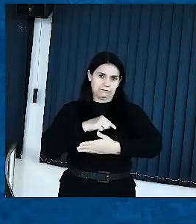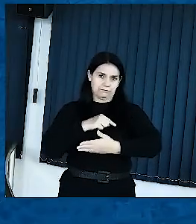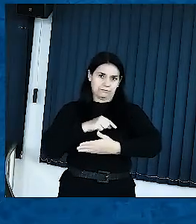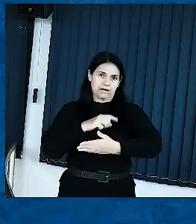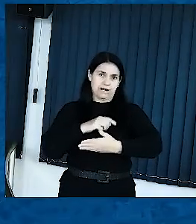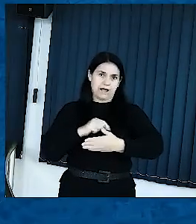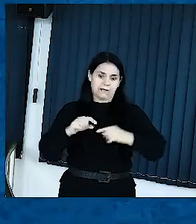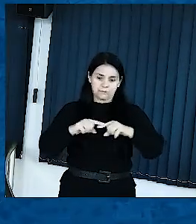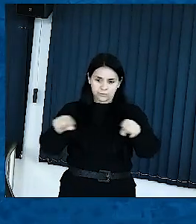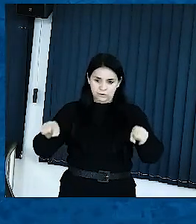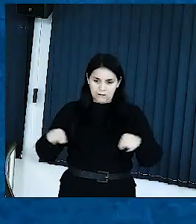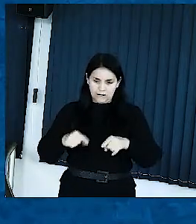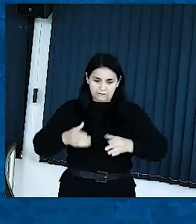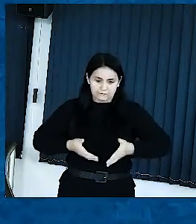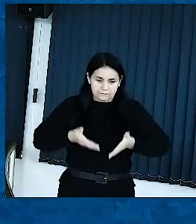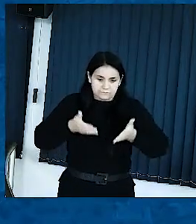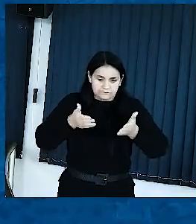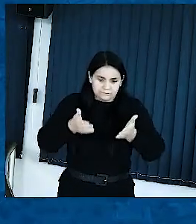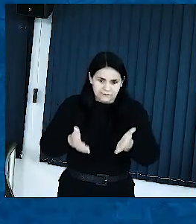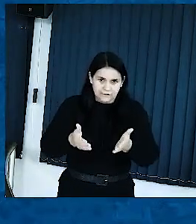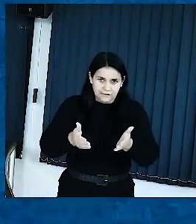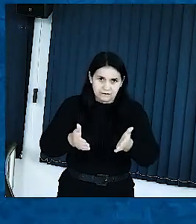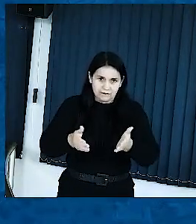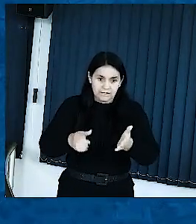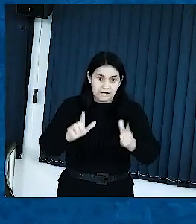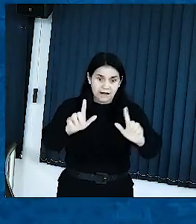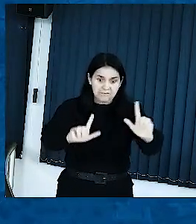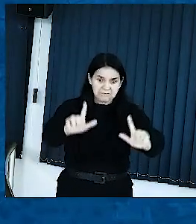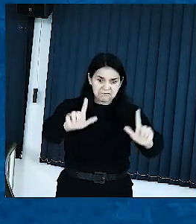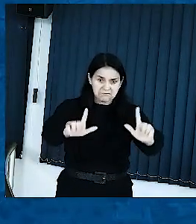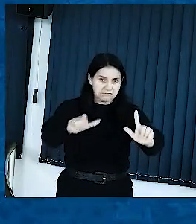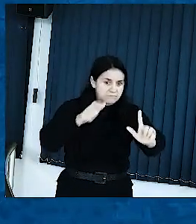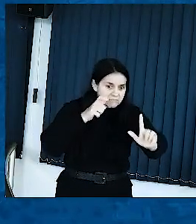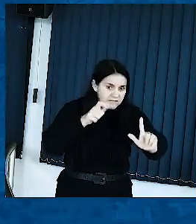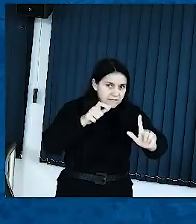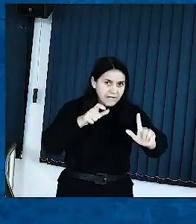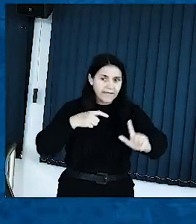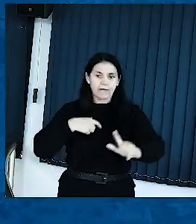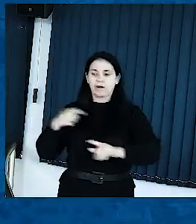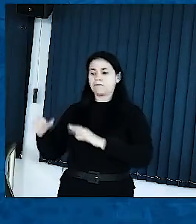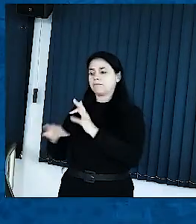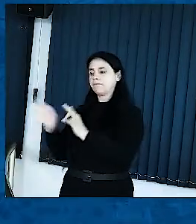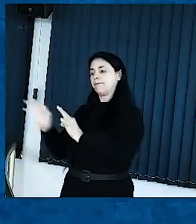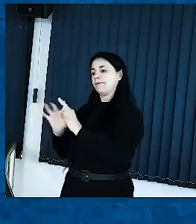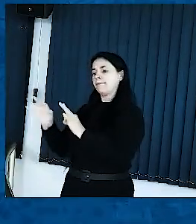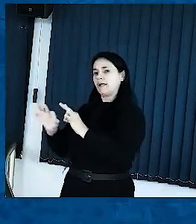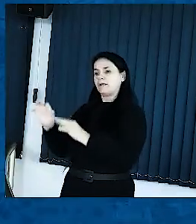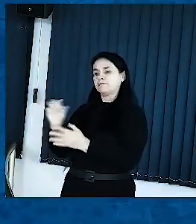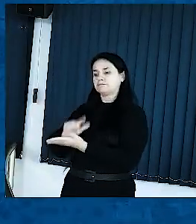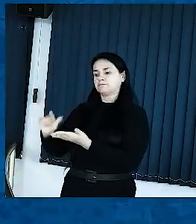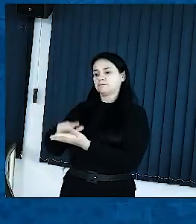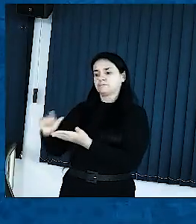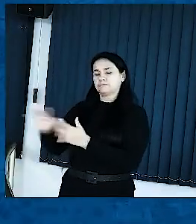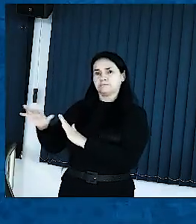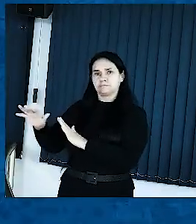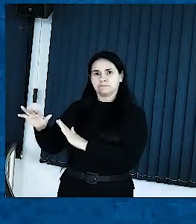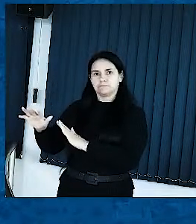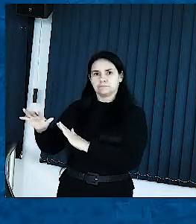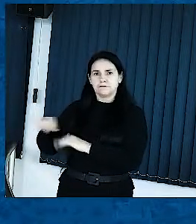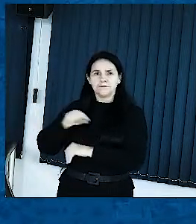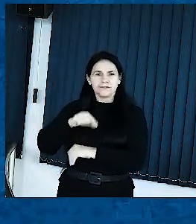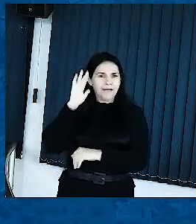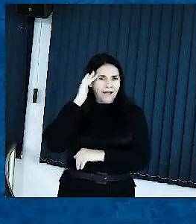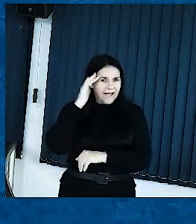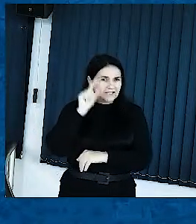num bebê conforto, virado para uma televisão e for fazer as coisas do meu dia a dia, vocês acham que esse bebê vai aprender a se comunicar?